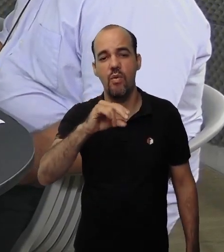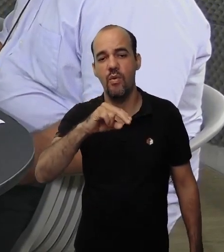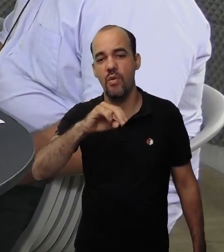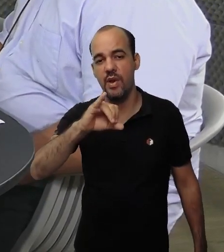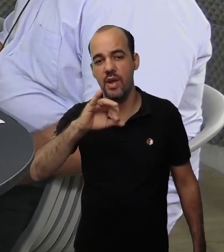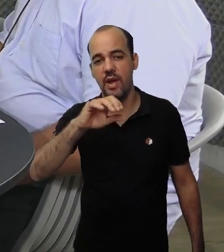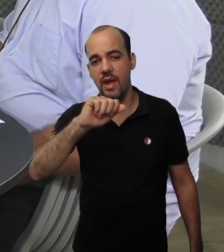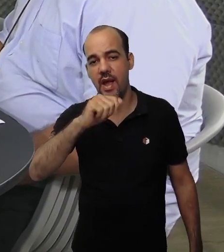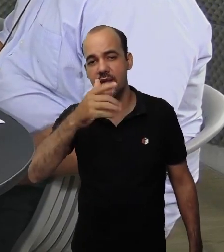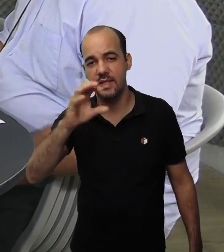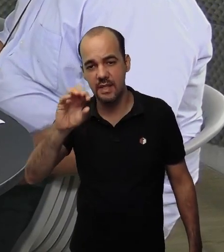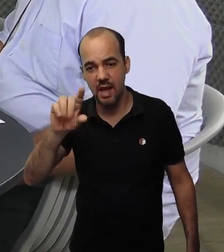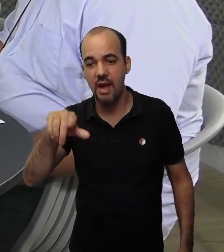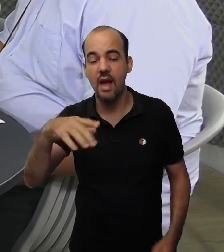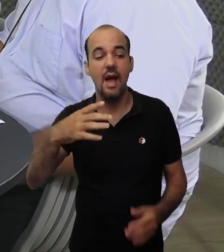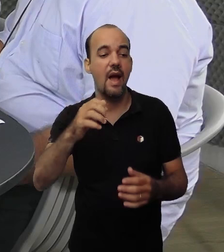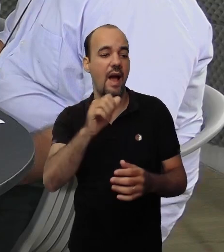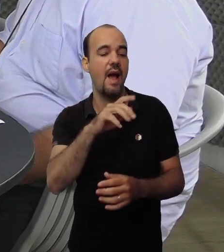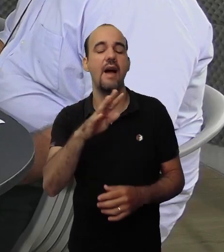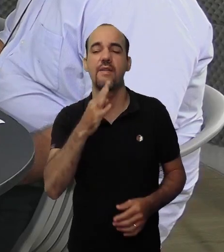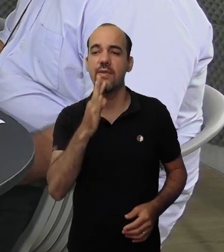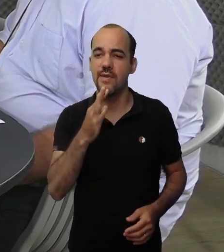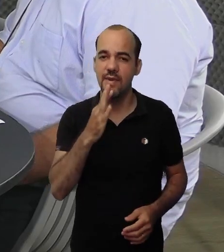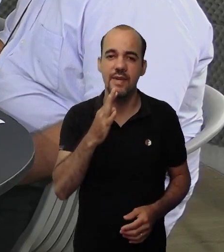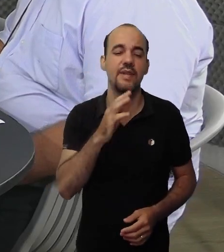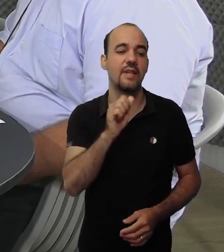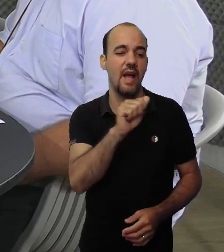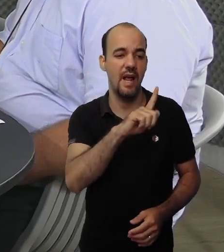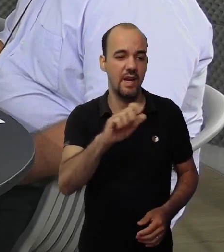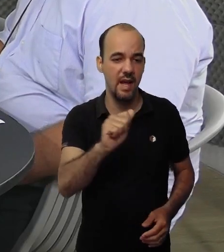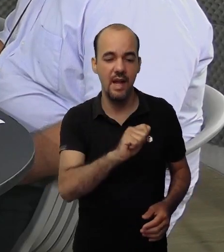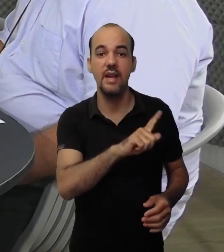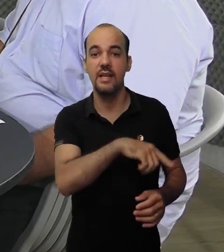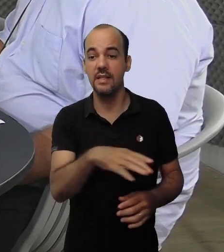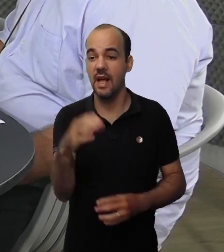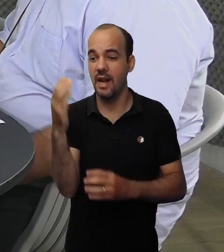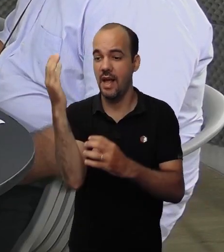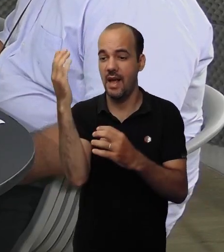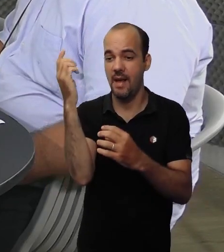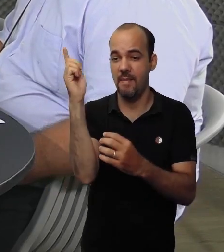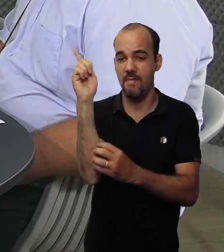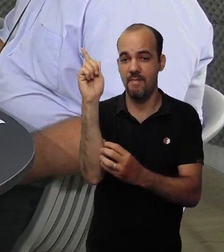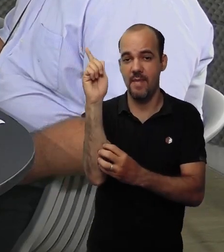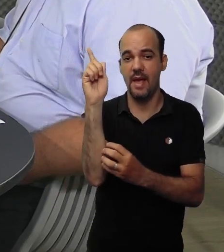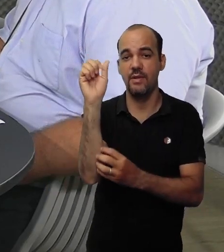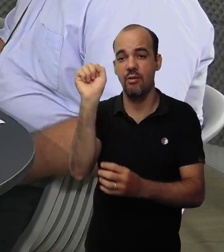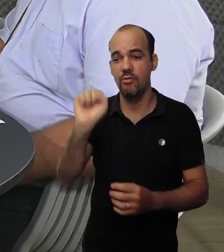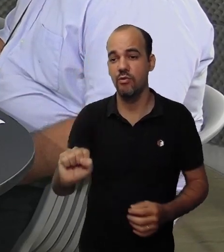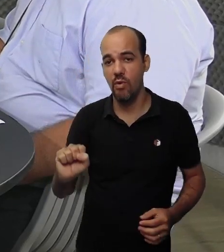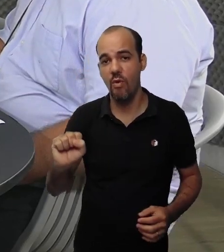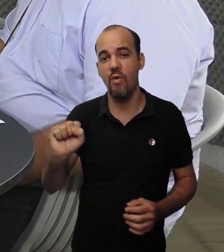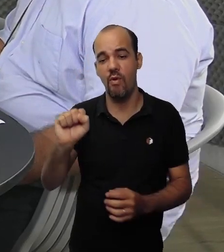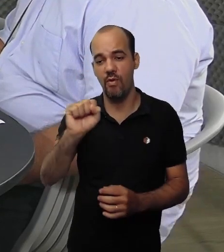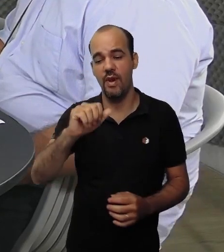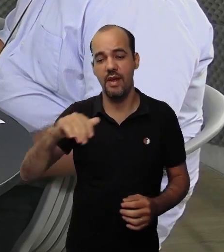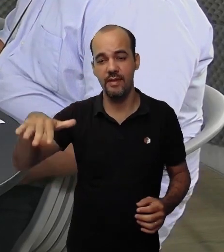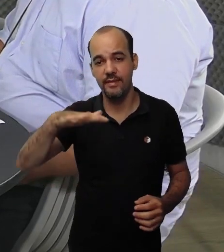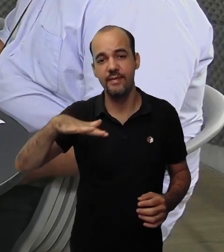com Nicole, que tá na Metrosul, elas eram responsáveis pelas... Como é que